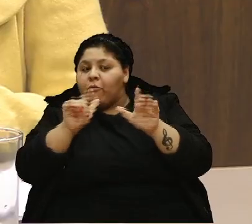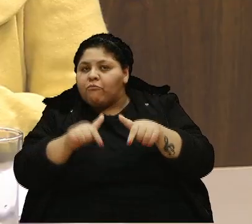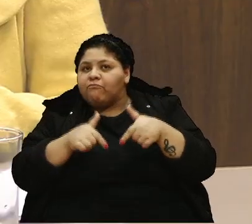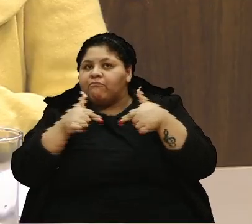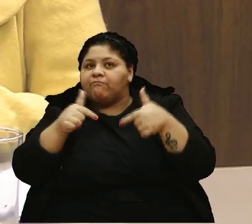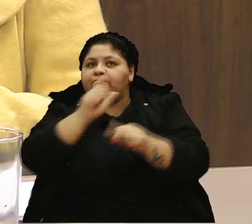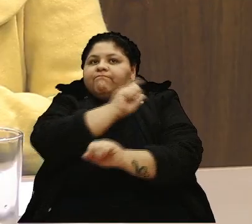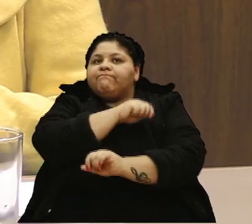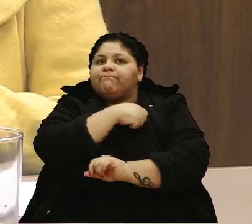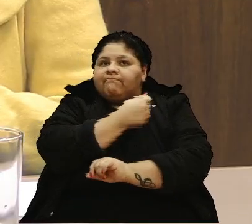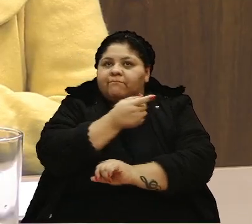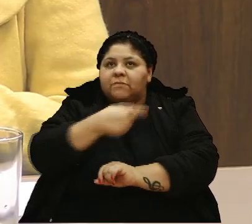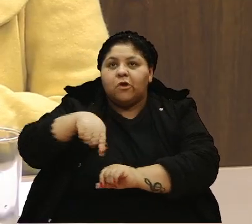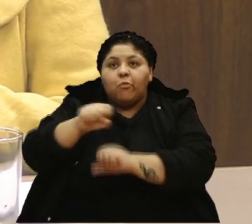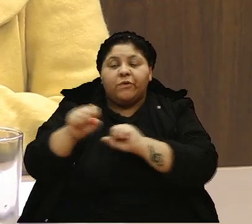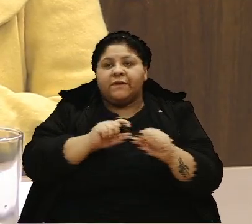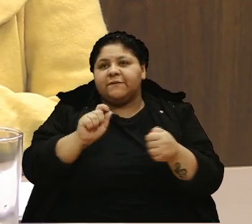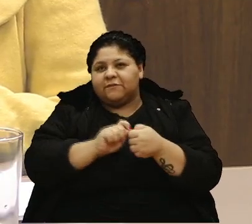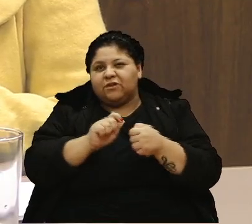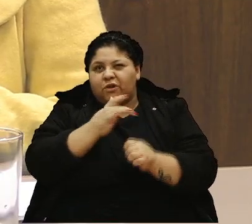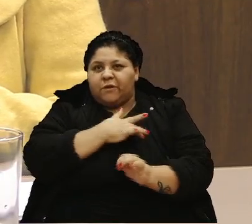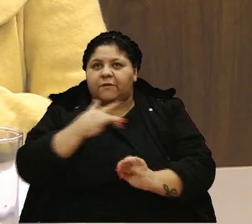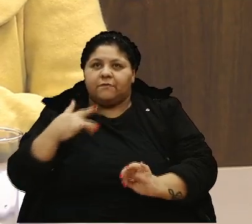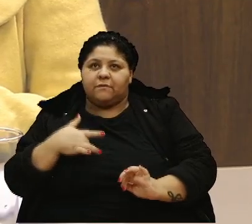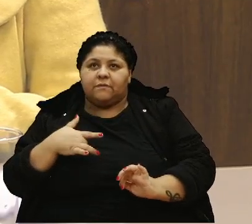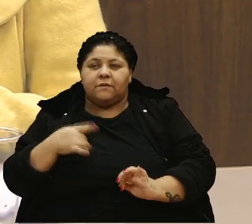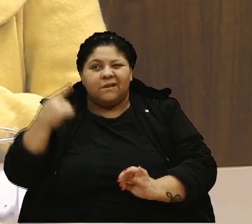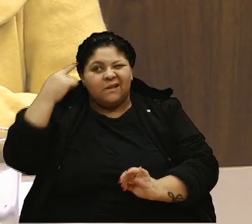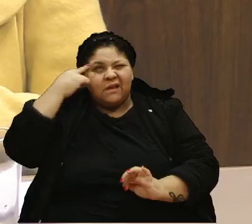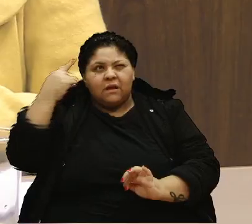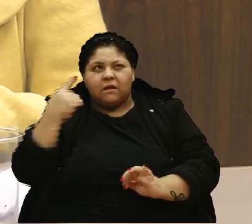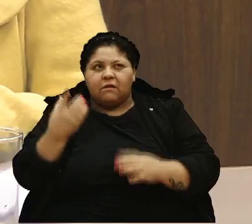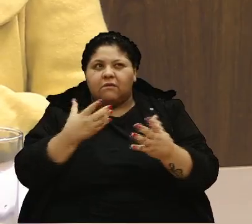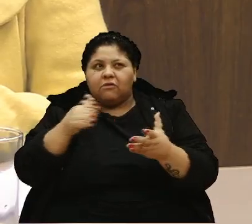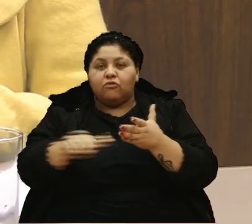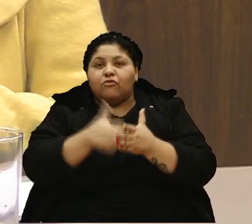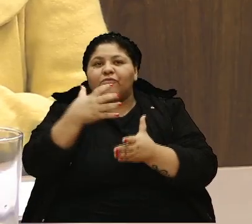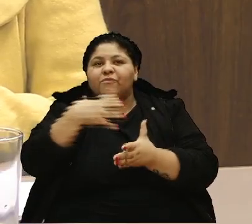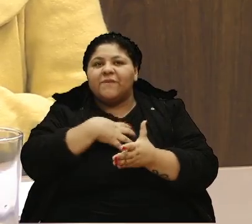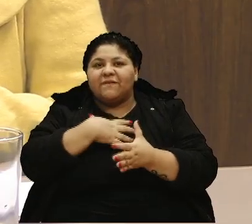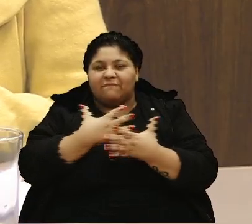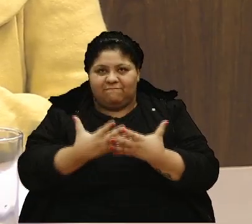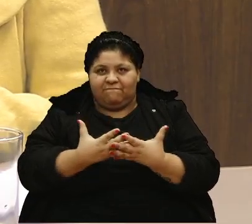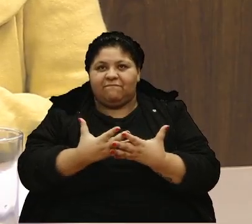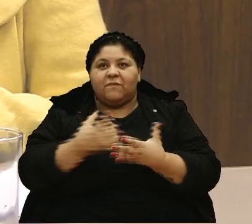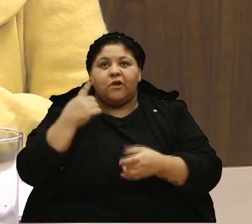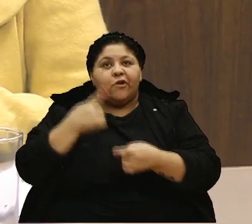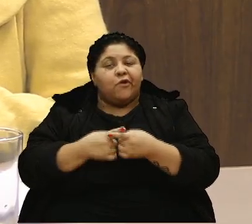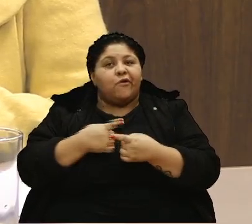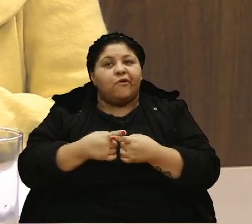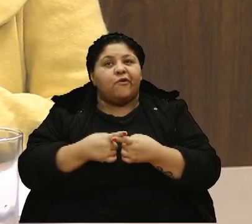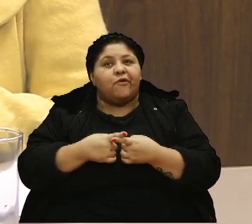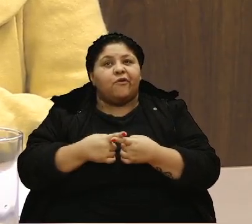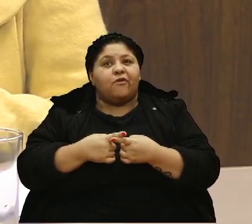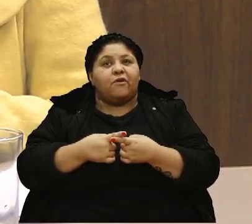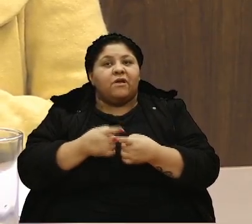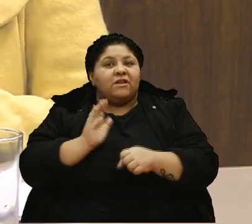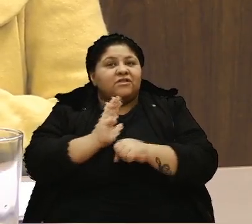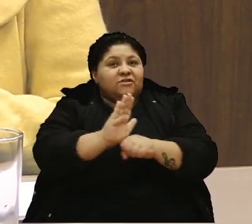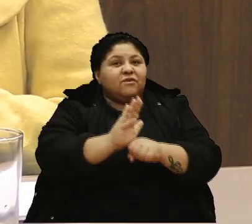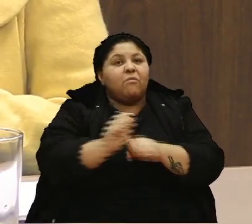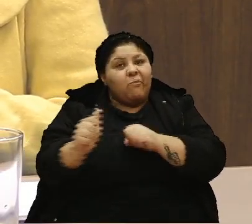de fiscalização que nós podemos fazer na saúde e pensar elas da melhor forma possível, porque senão a gente, ao invés de ajudar,